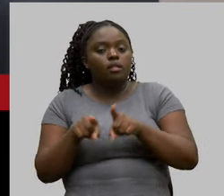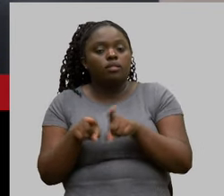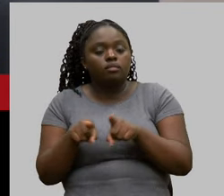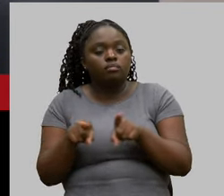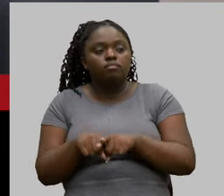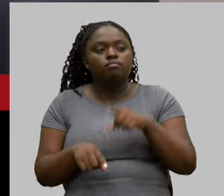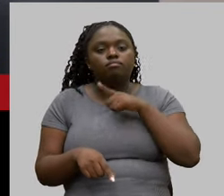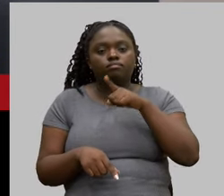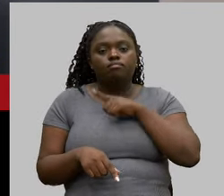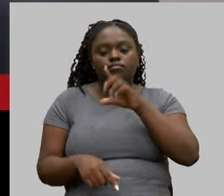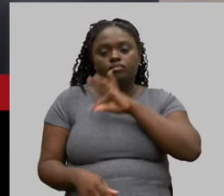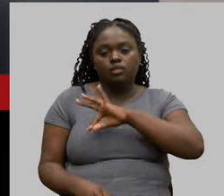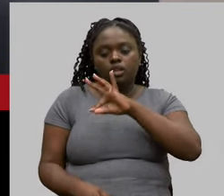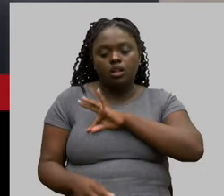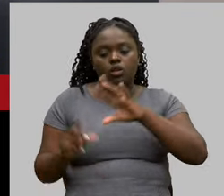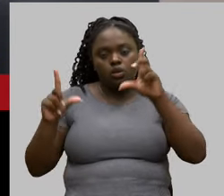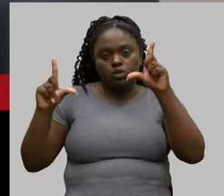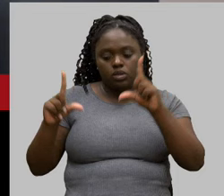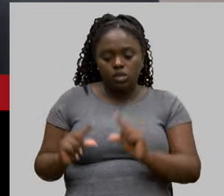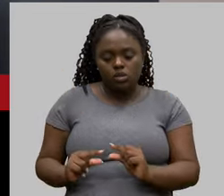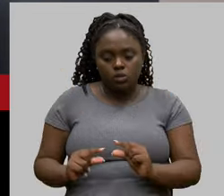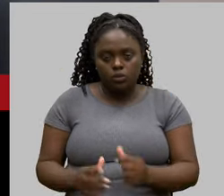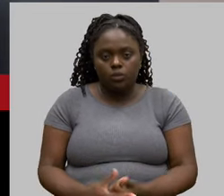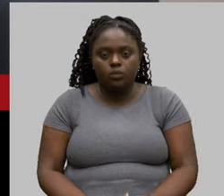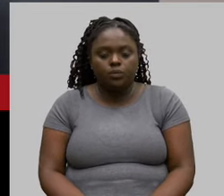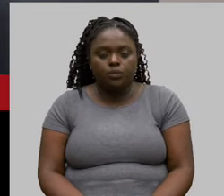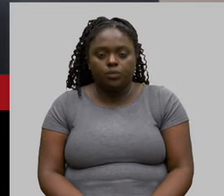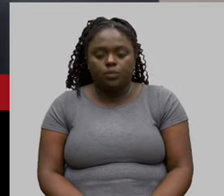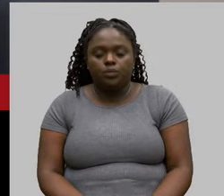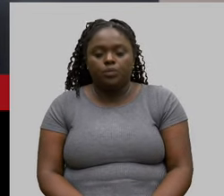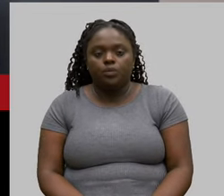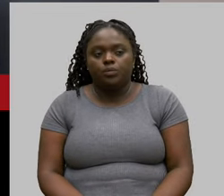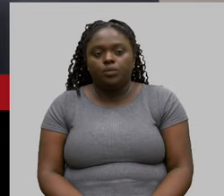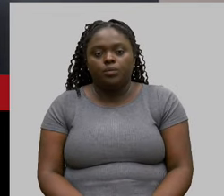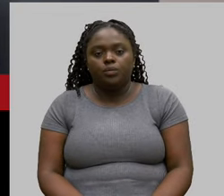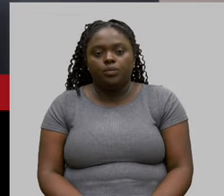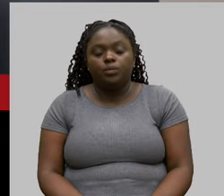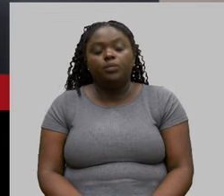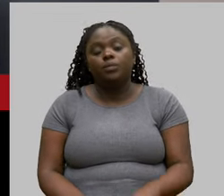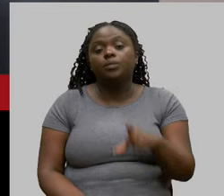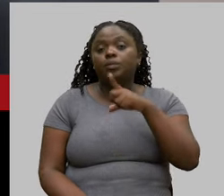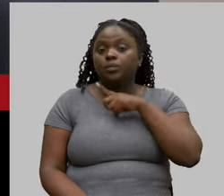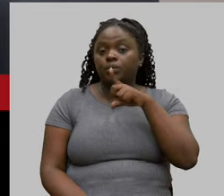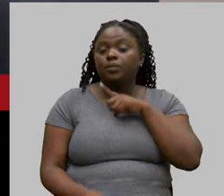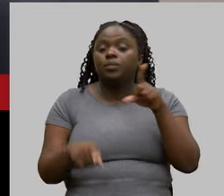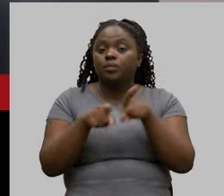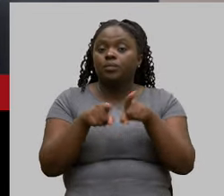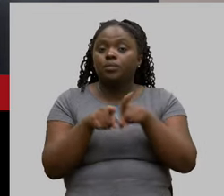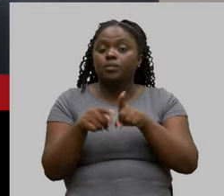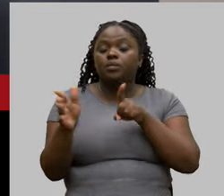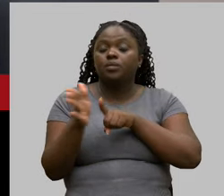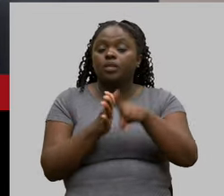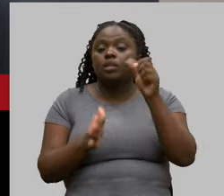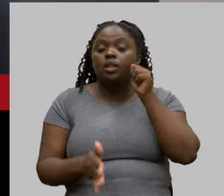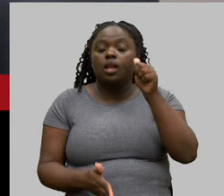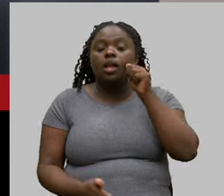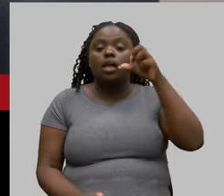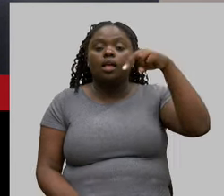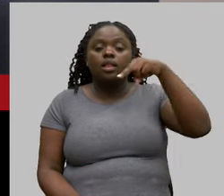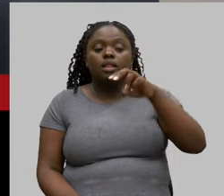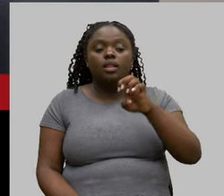terem o seu salário reduzido e também chegou agora aqui a pergunta de Neide Rezende